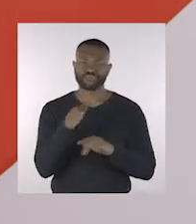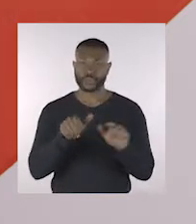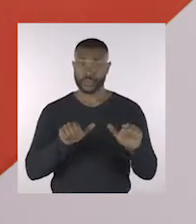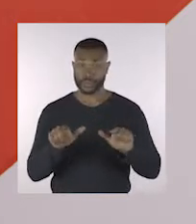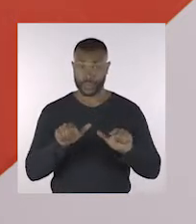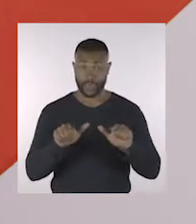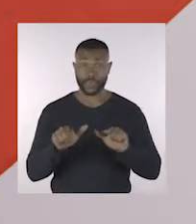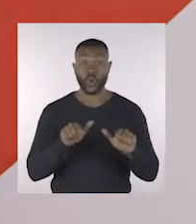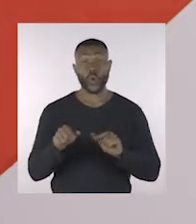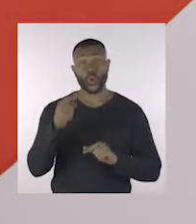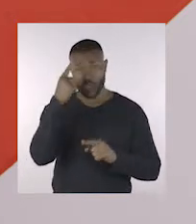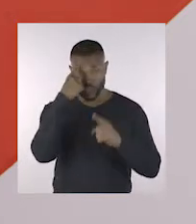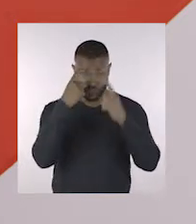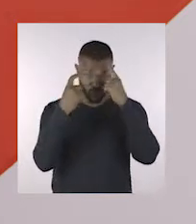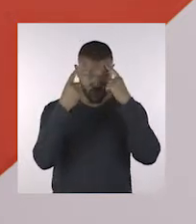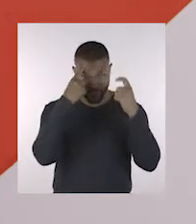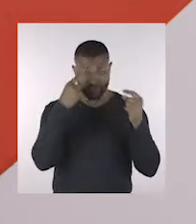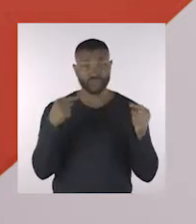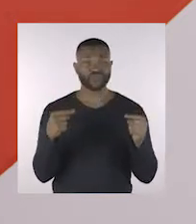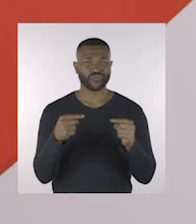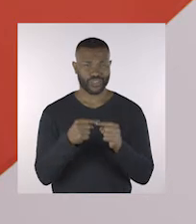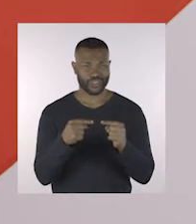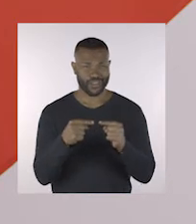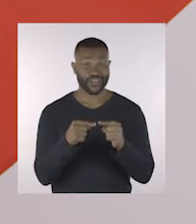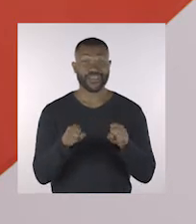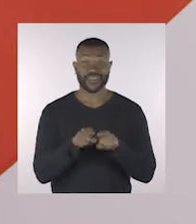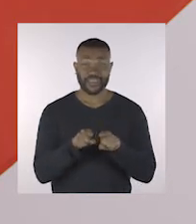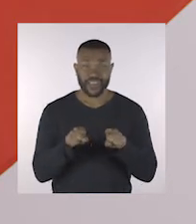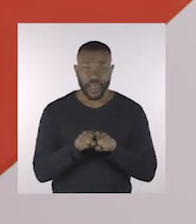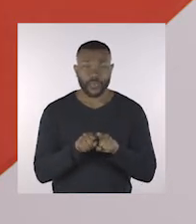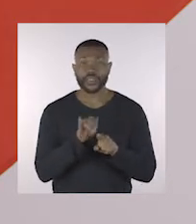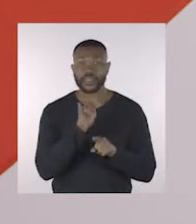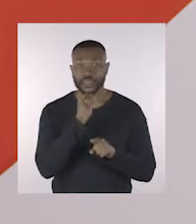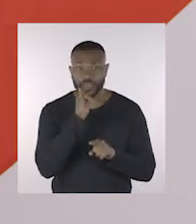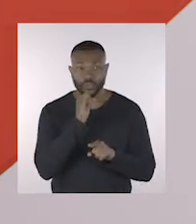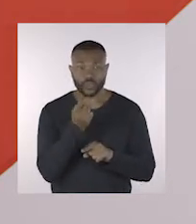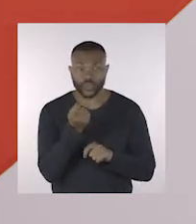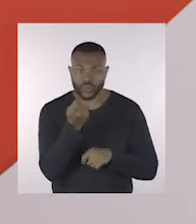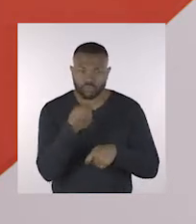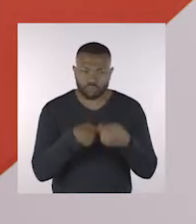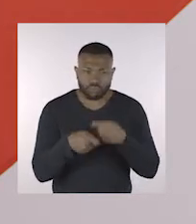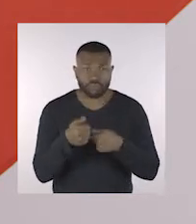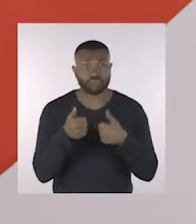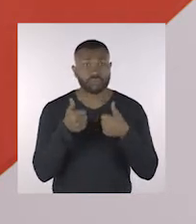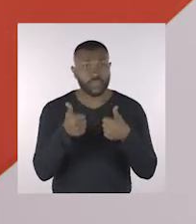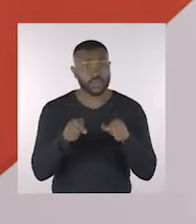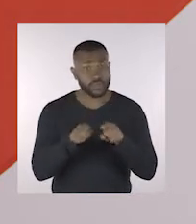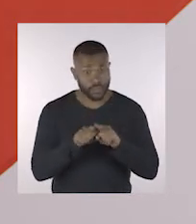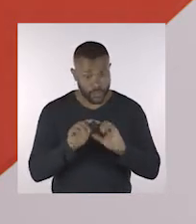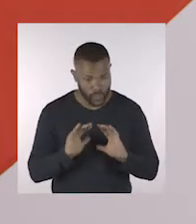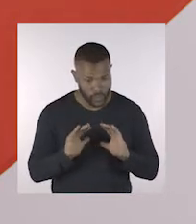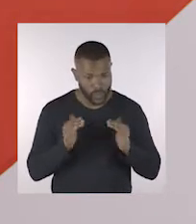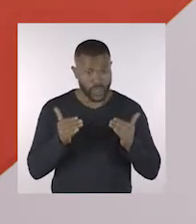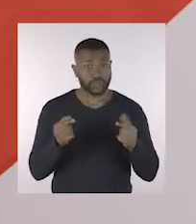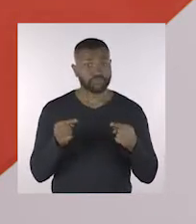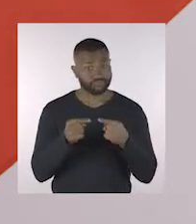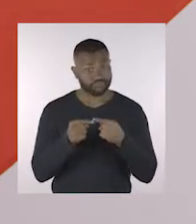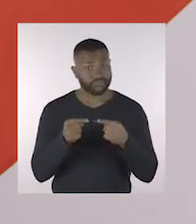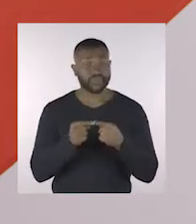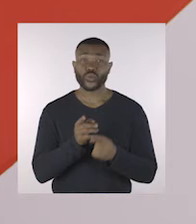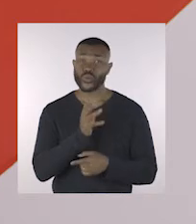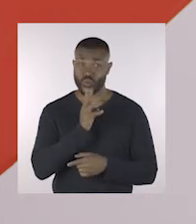ela tem muito a ver com criatividade tem a ver com utilizar recursos tem a ver com ousadia